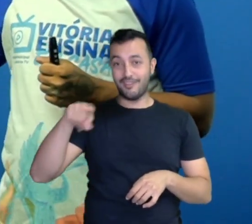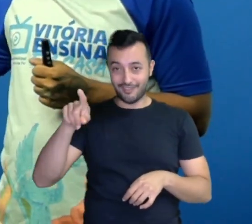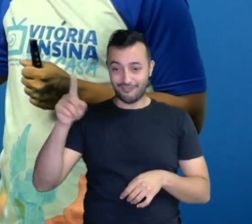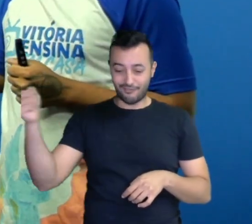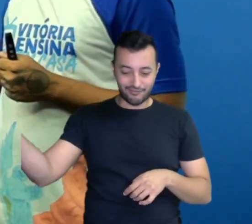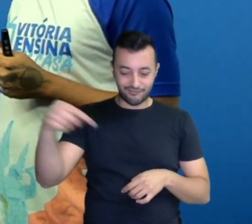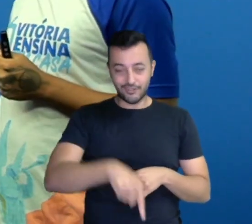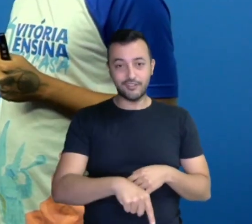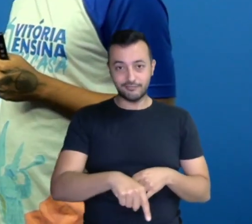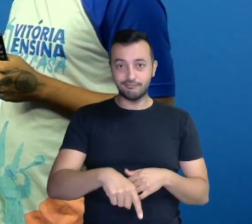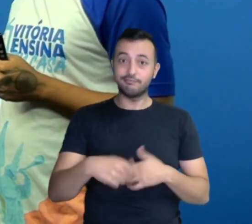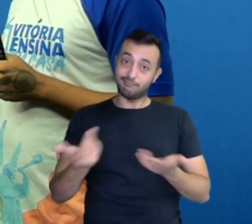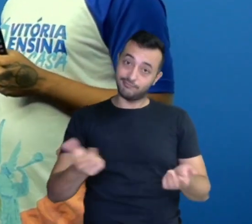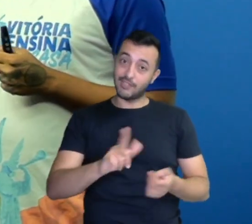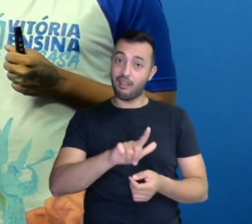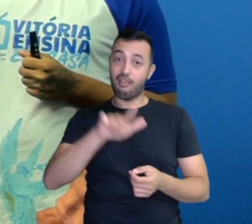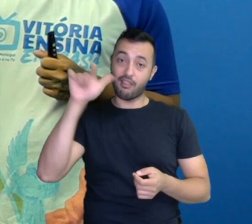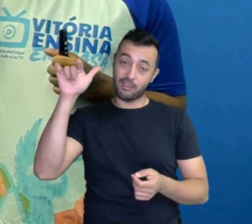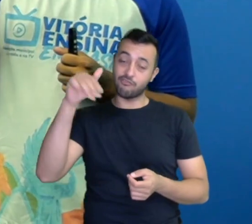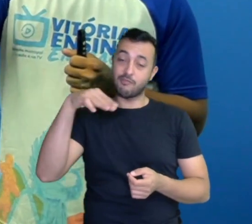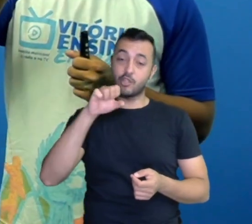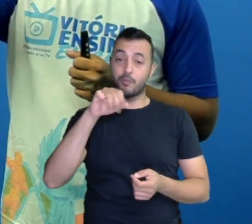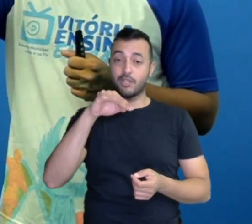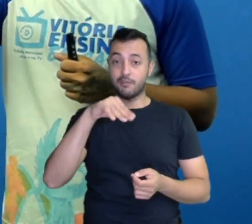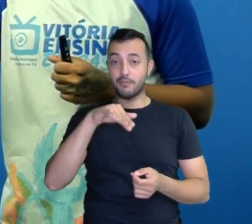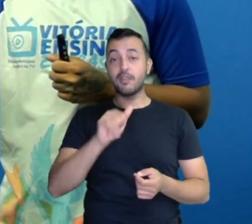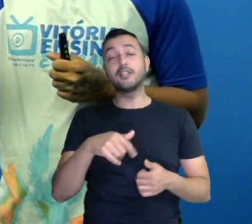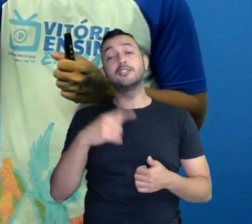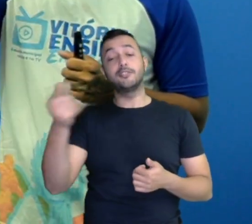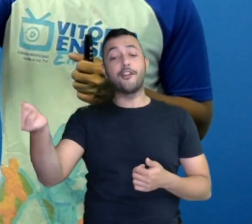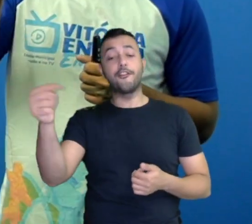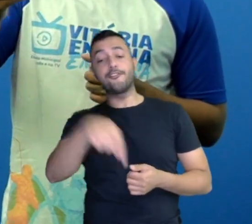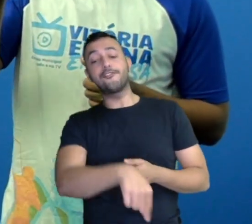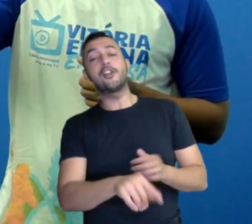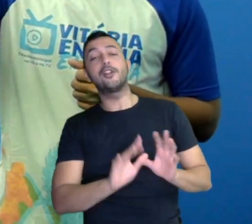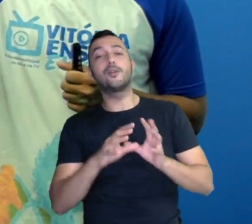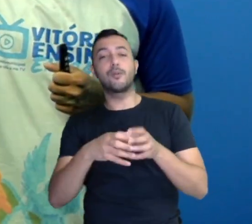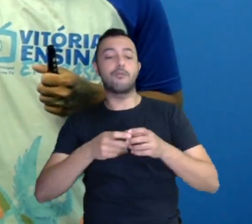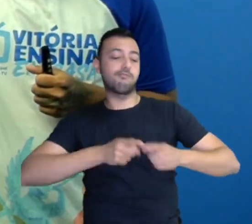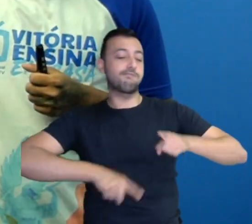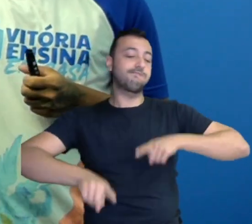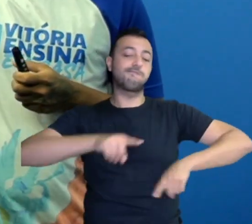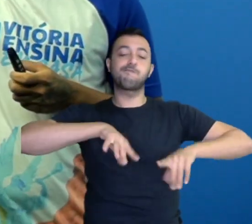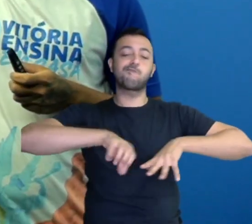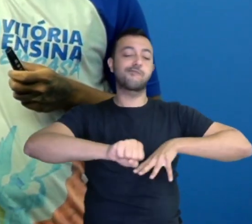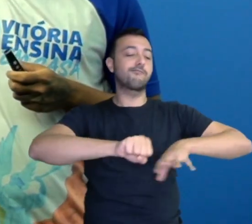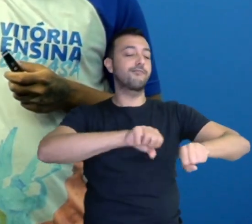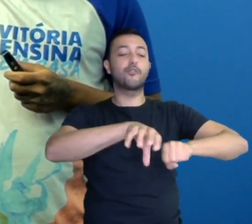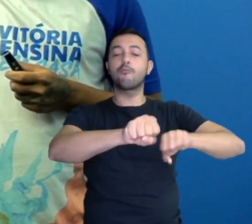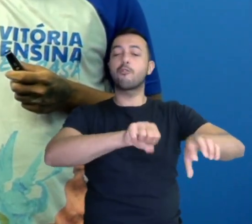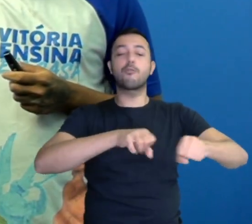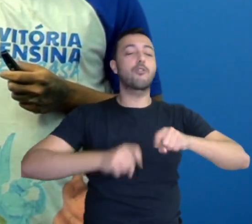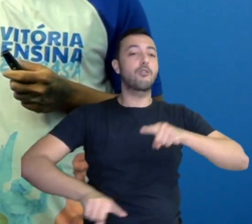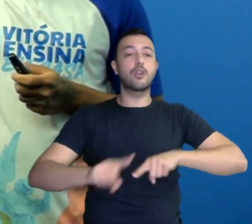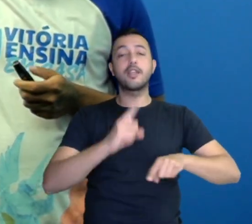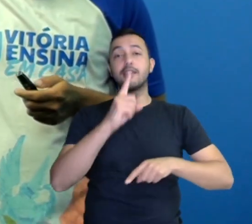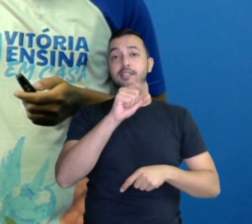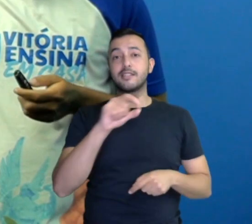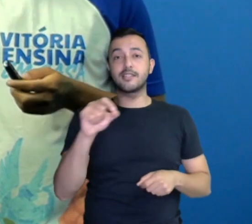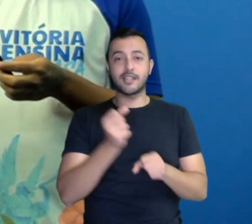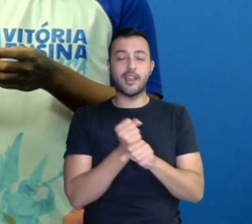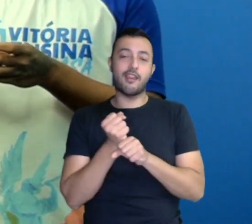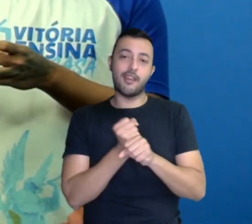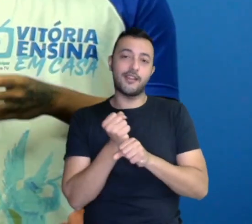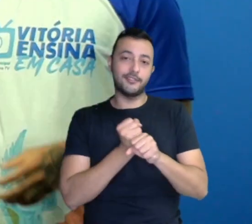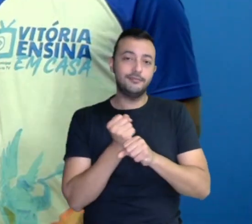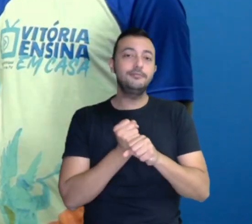no leste da Mesopotâmia. E aí, esses elamitas, eles passaram a dominar a região por mais de um século, por mais de 100